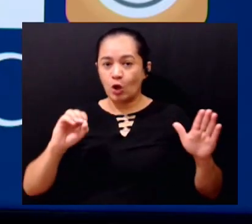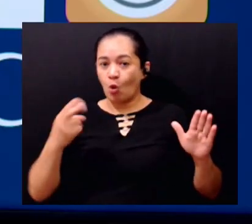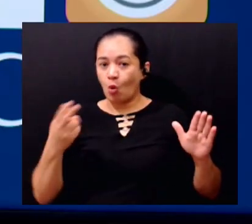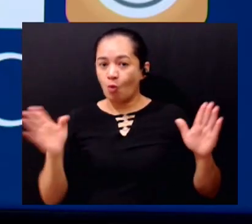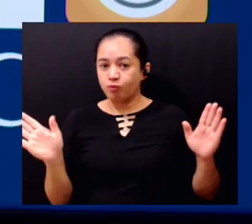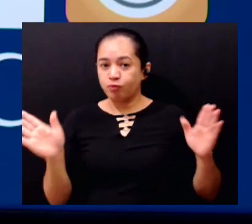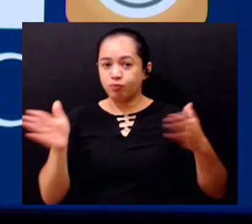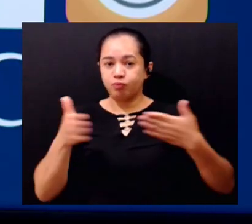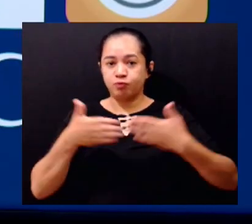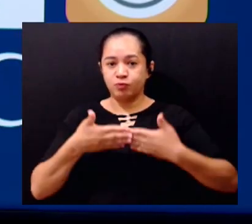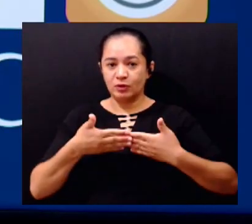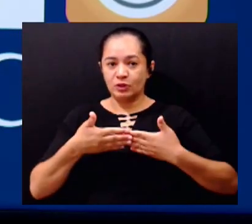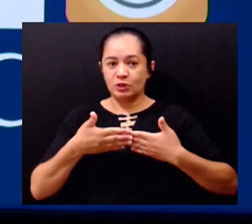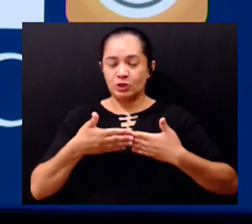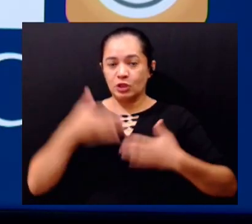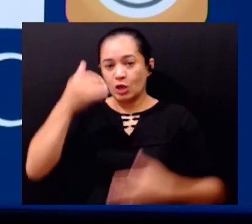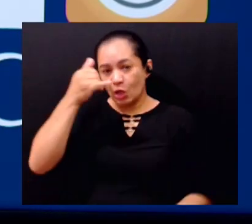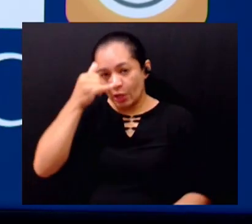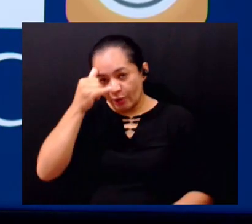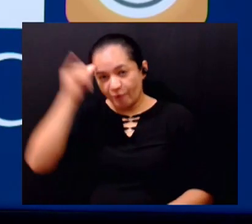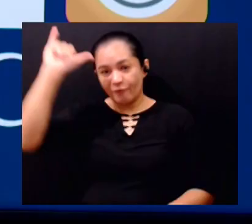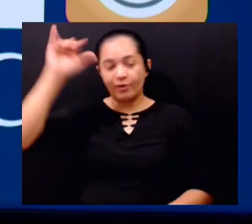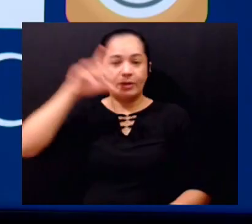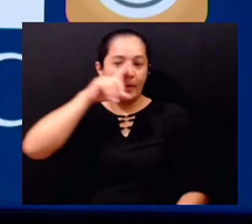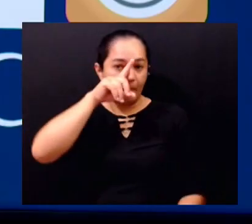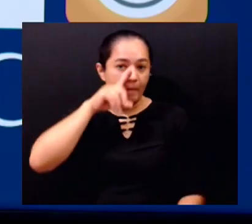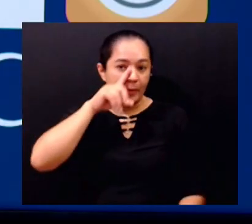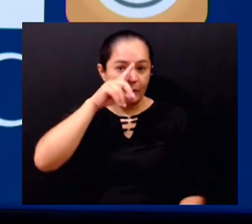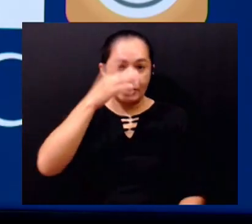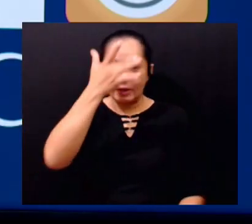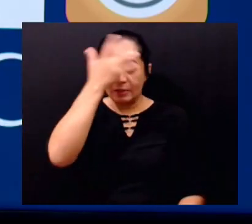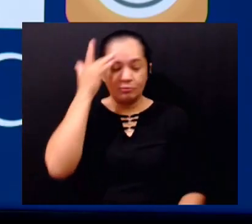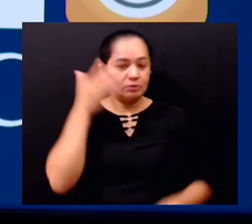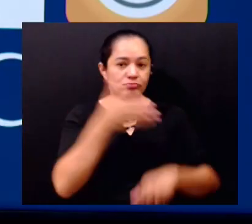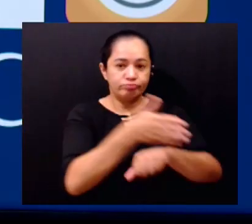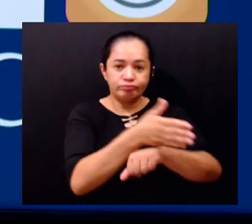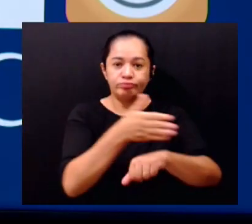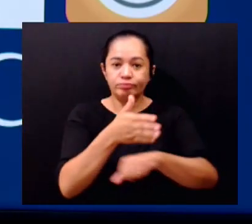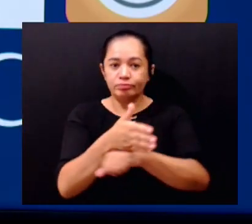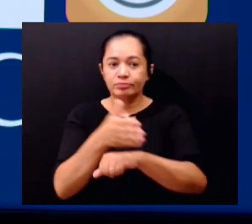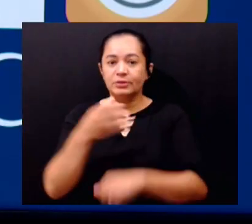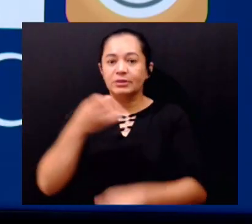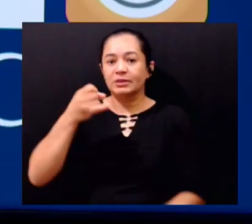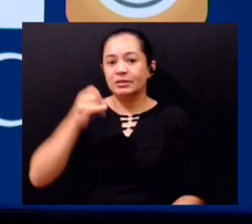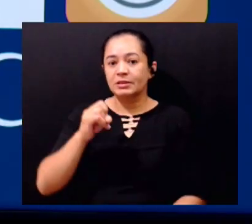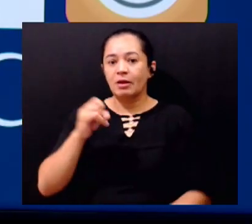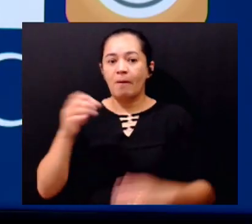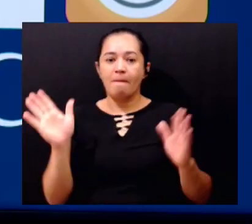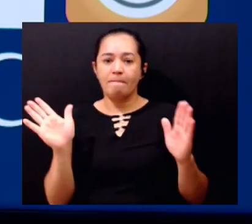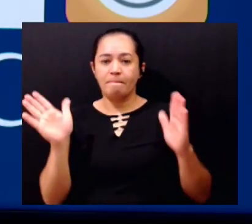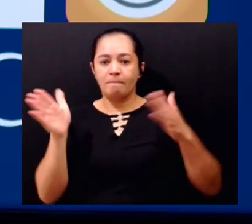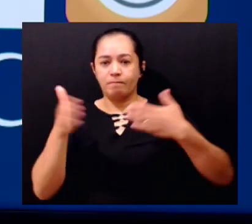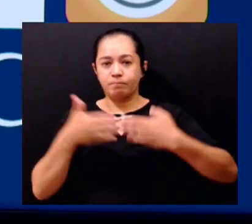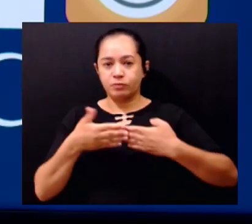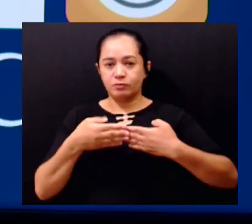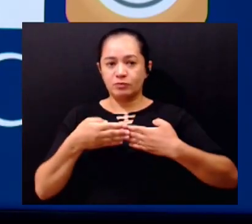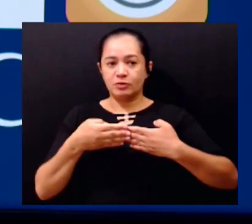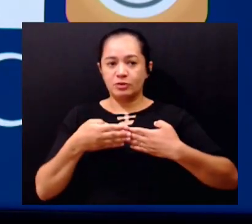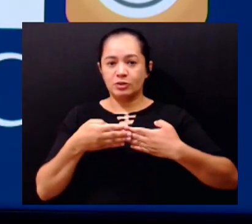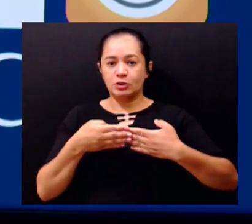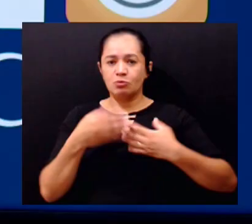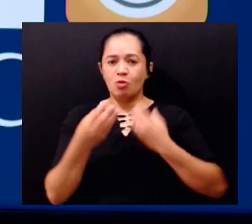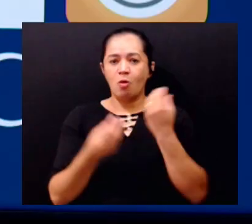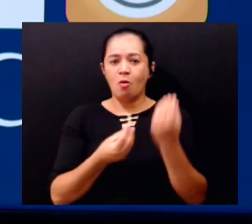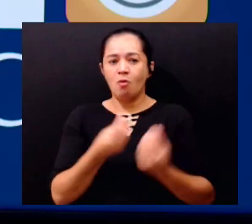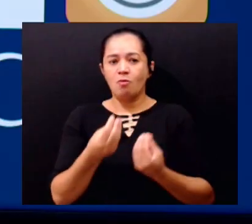aos visitantes, segundo a prefeitura, tá? O fechamento de parques e bosques está sendo feito de maneira